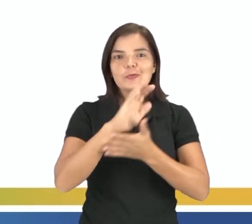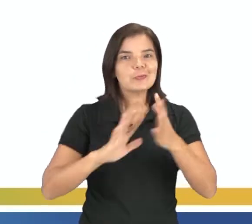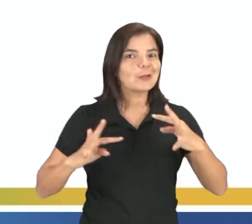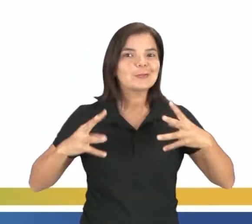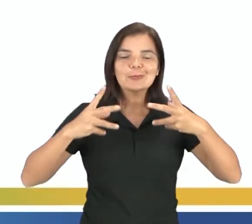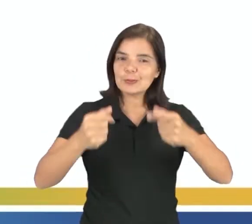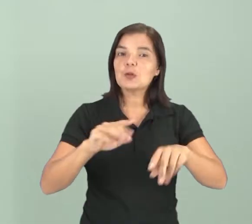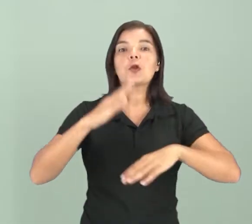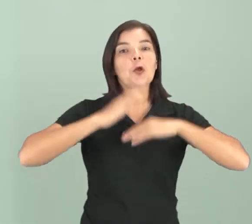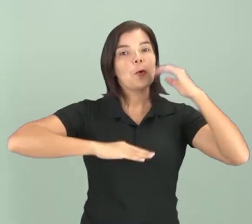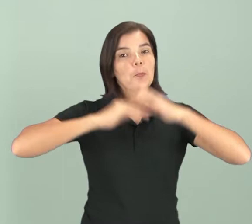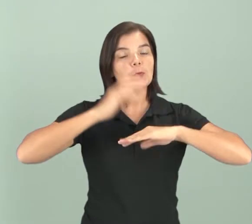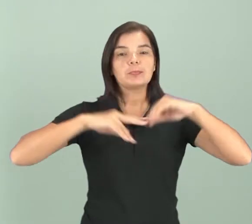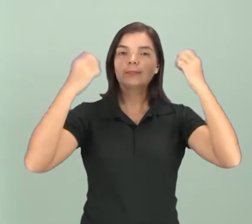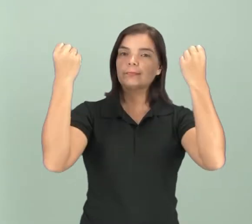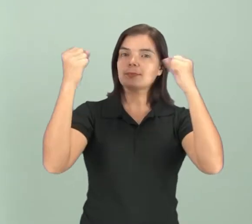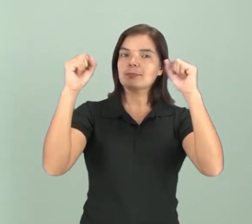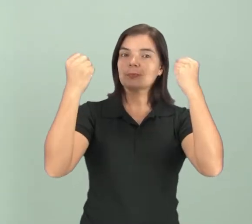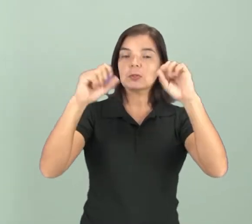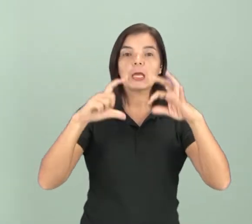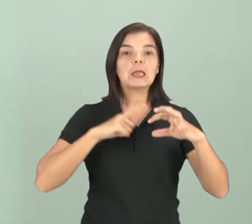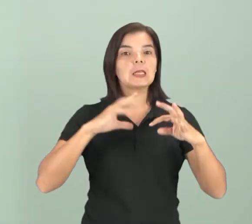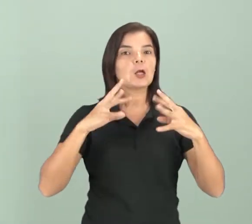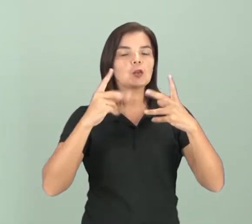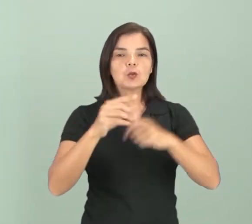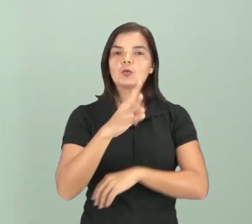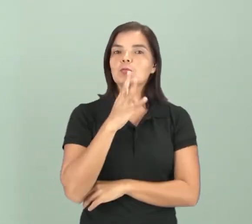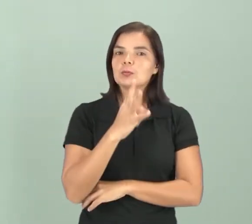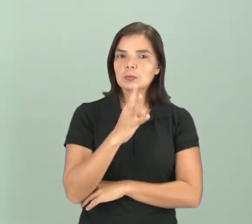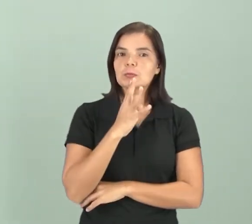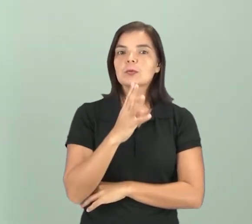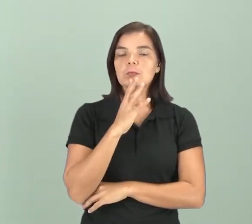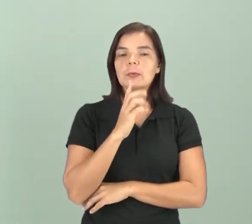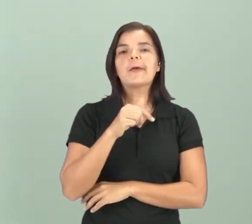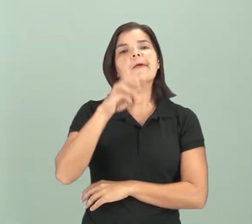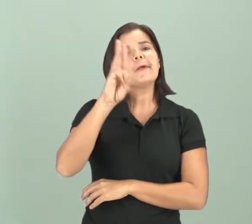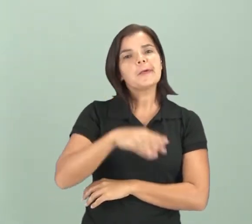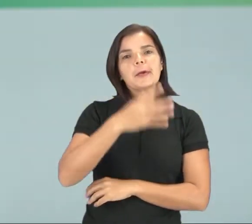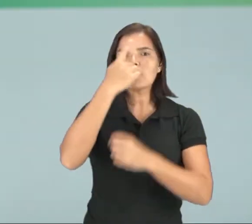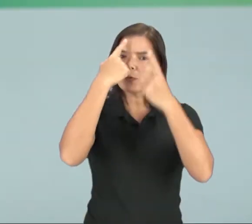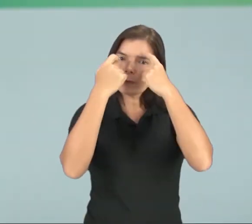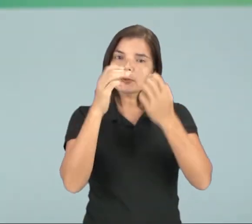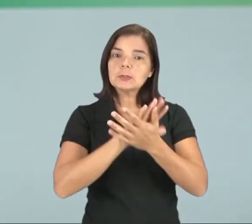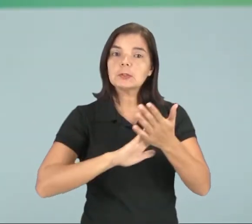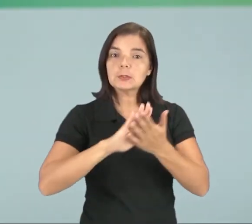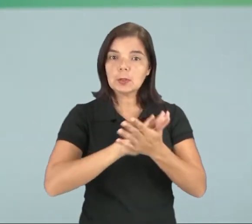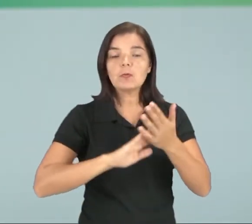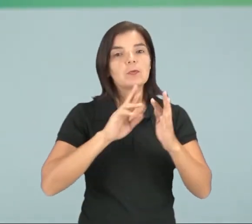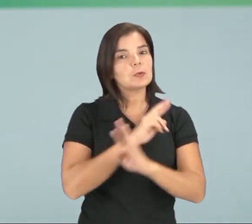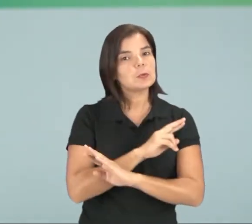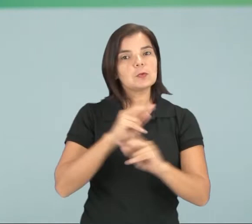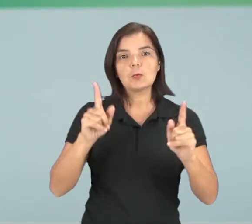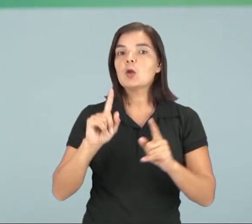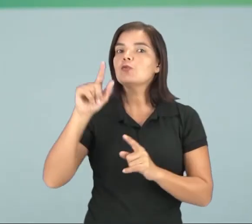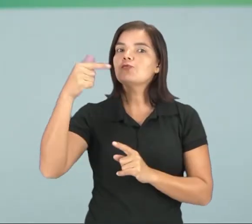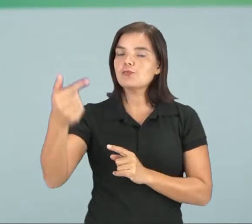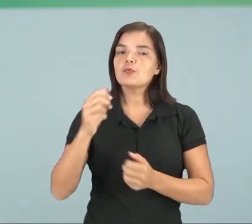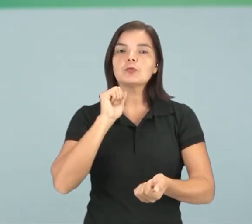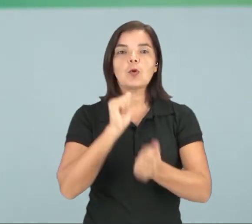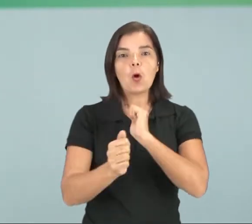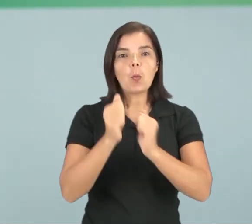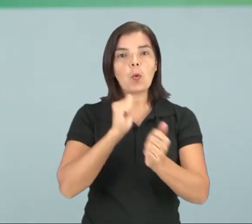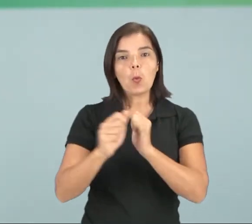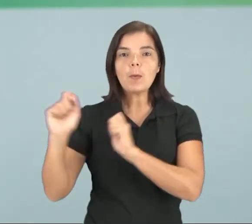como ele era um profissional de educação física, ele tinha todo esse conhecimento. E que não fosse violento, que fosse diferente dos esportes como